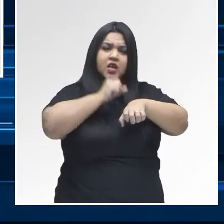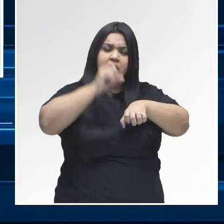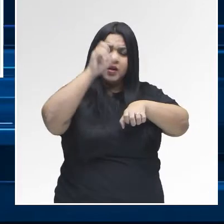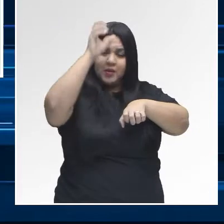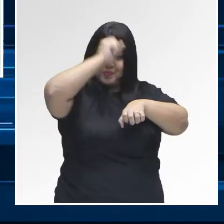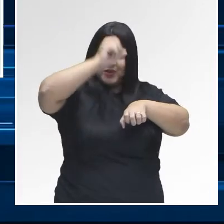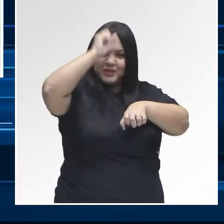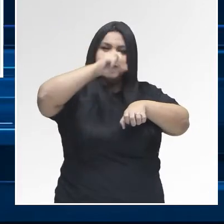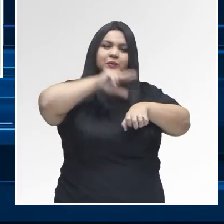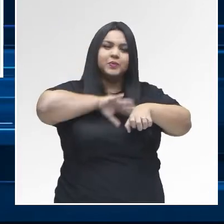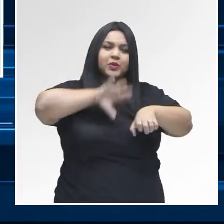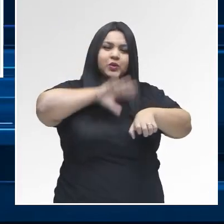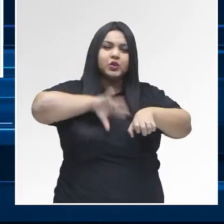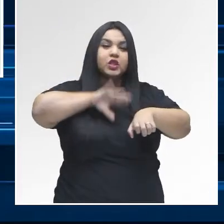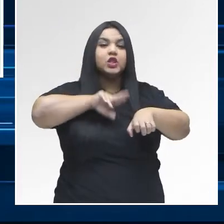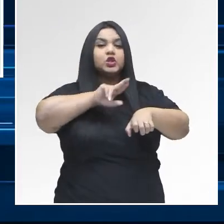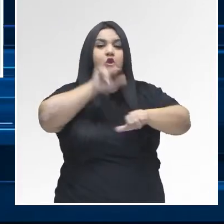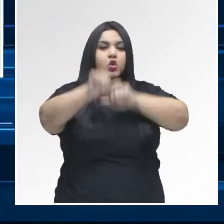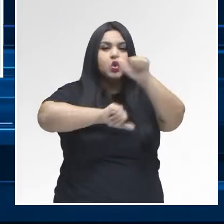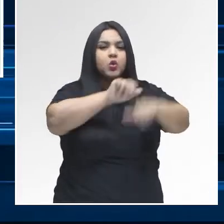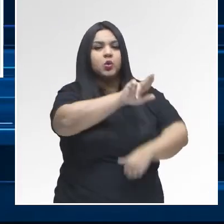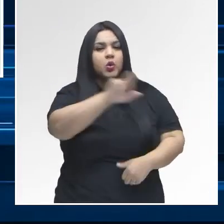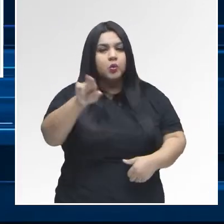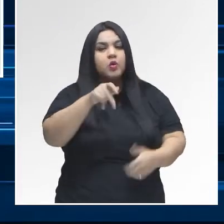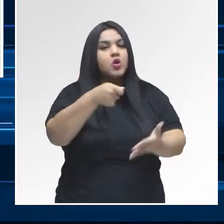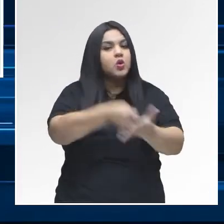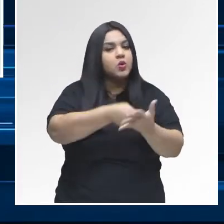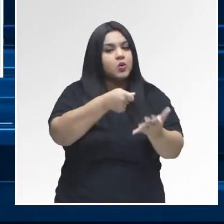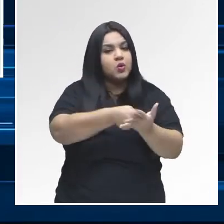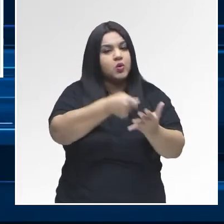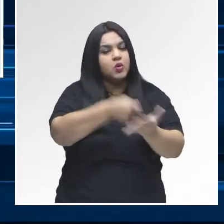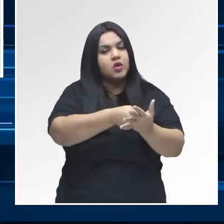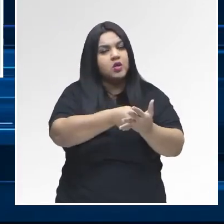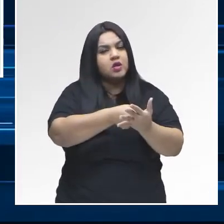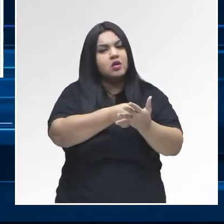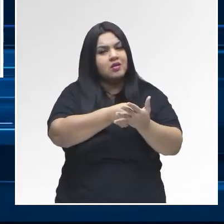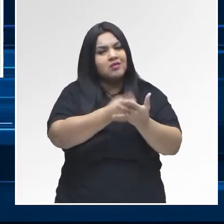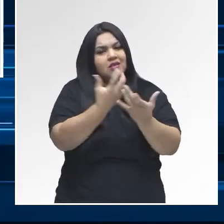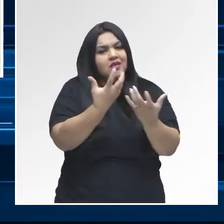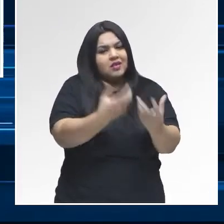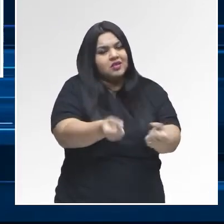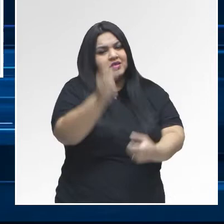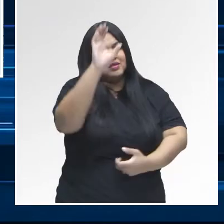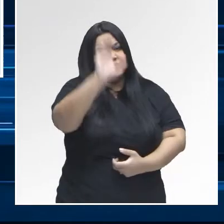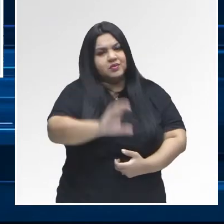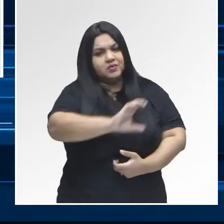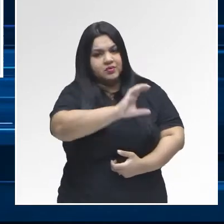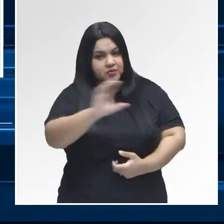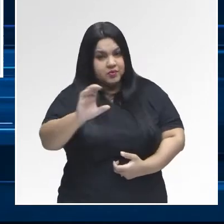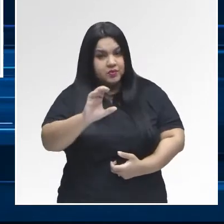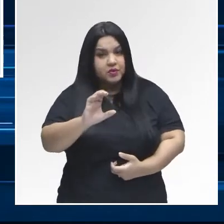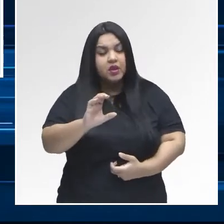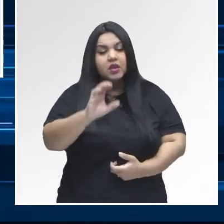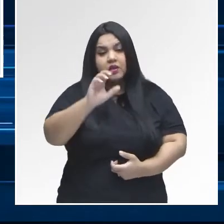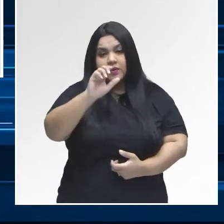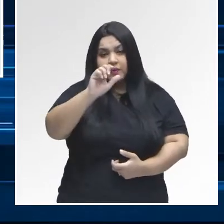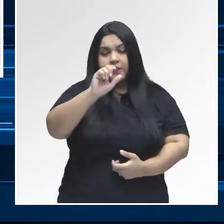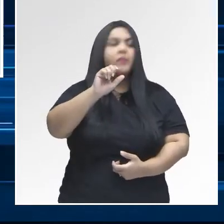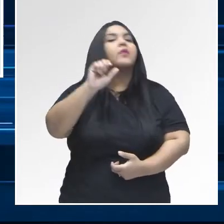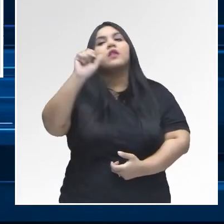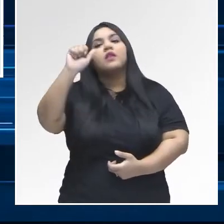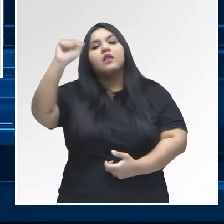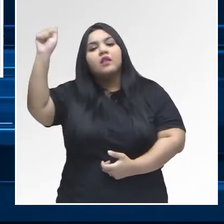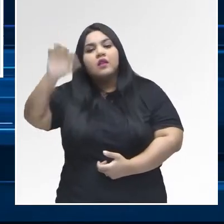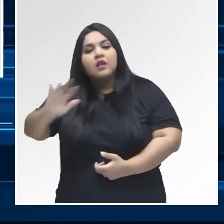eram batizados com nomes portugueses e obrigados a se converter ao catolicismo. Os africanos contribuíram para a